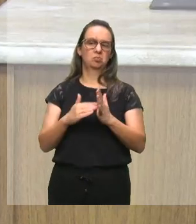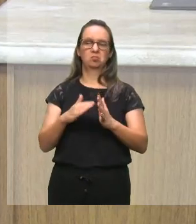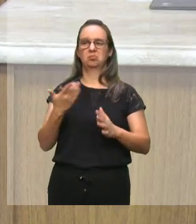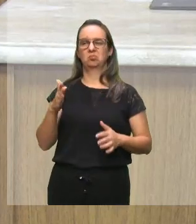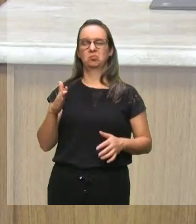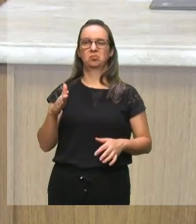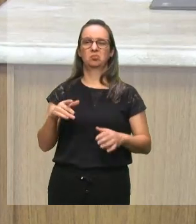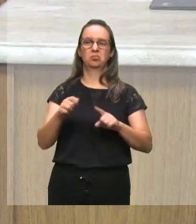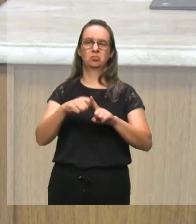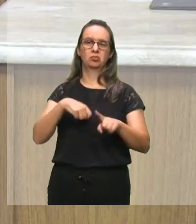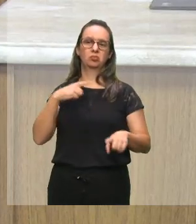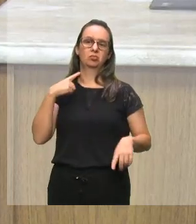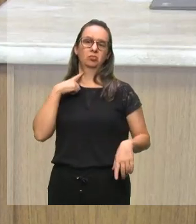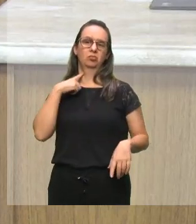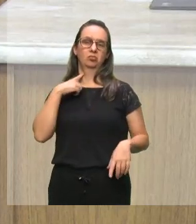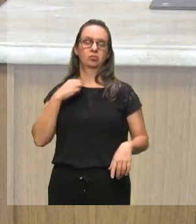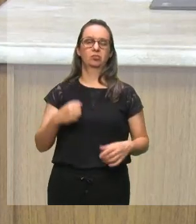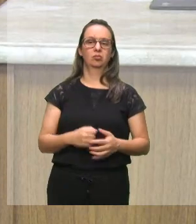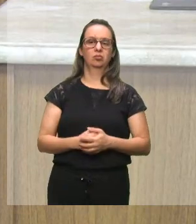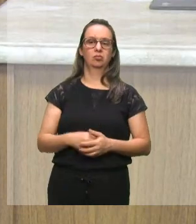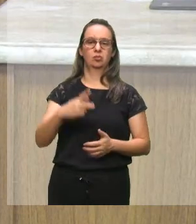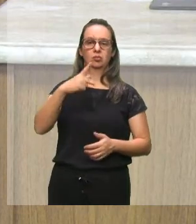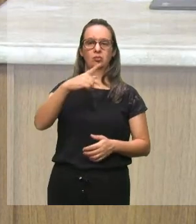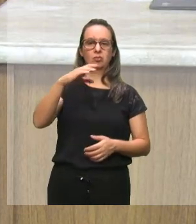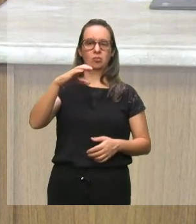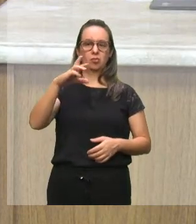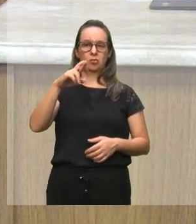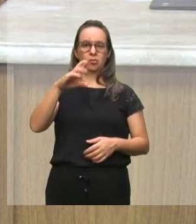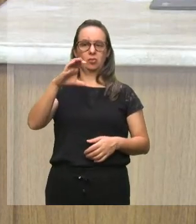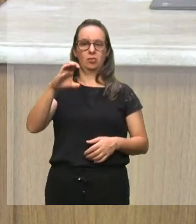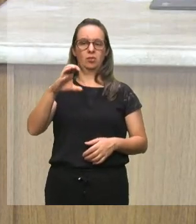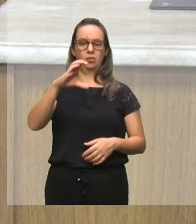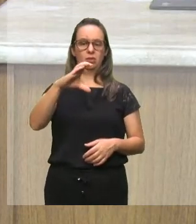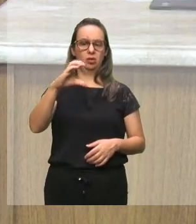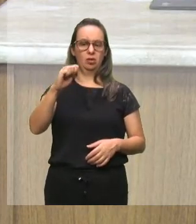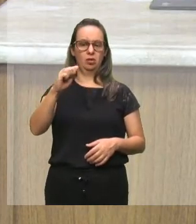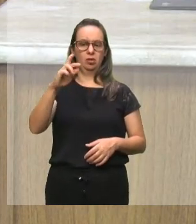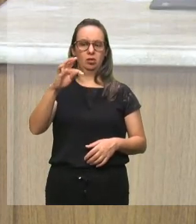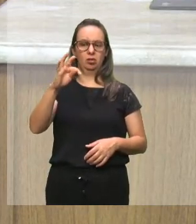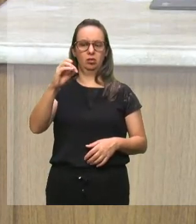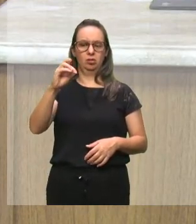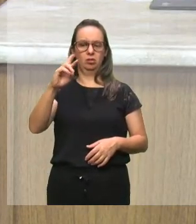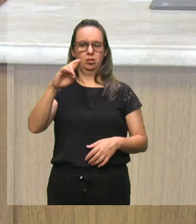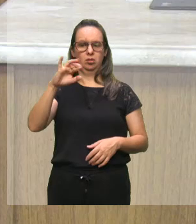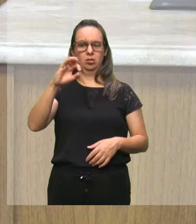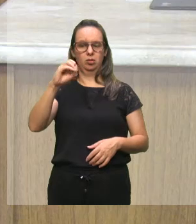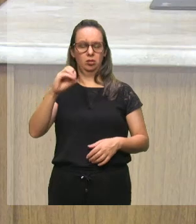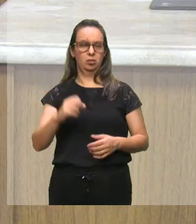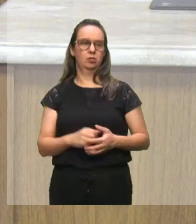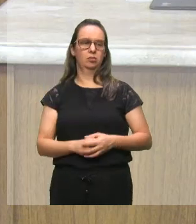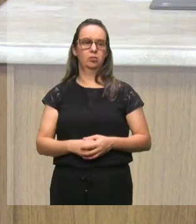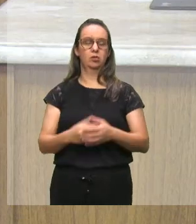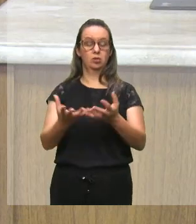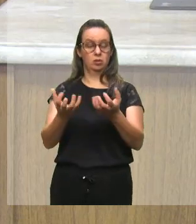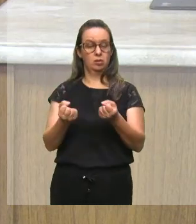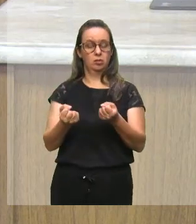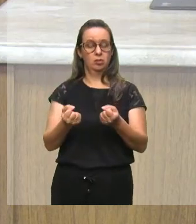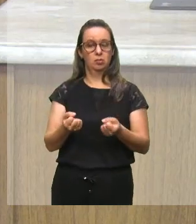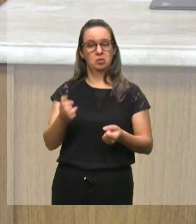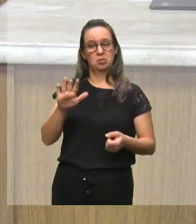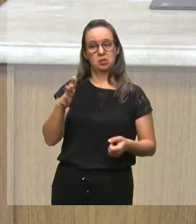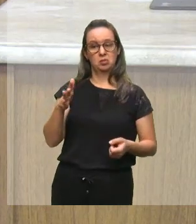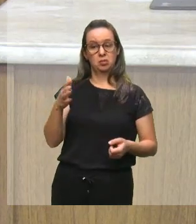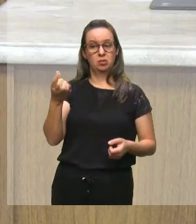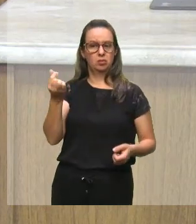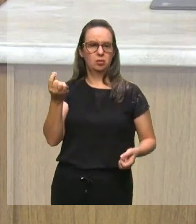de Justiça. Tá? E nós recebemos durante o ano um valor considerável de requisitório de pequeno valor. Então, a gente põe